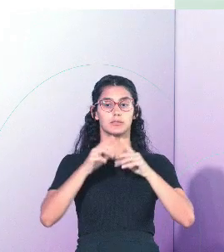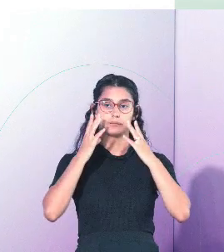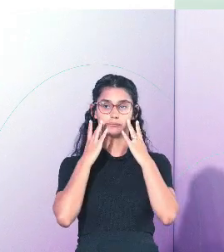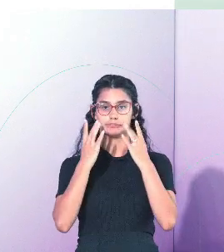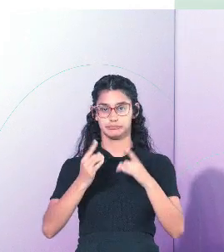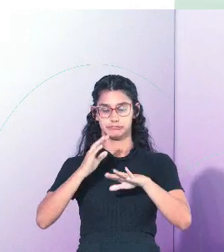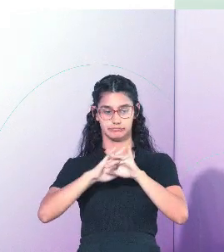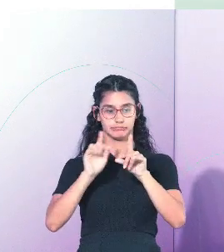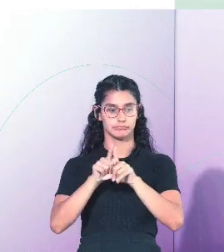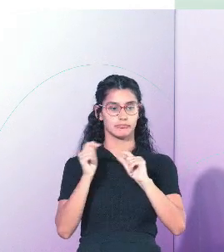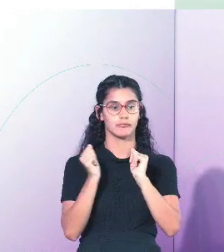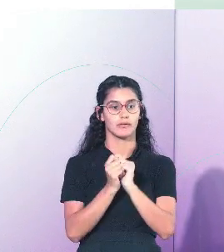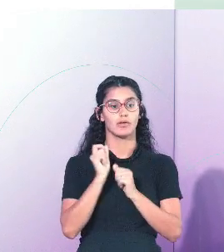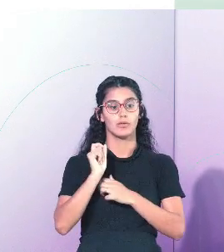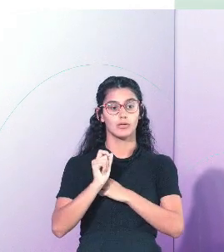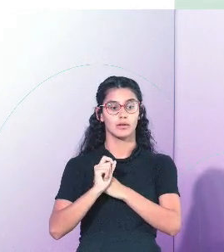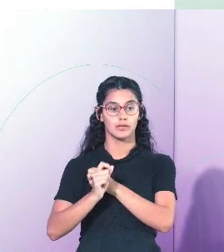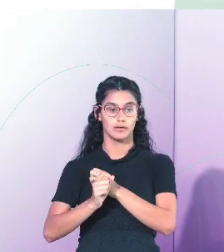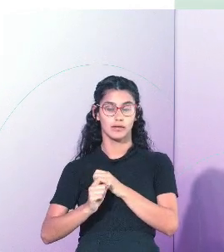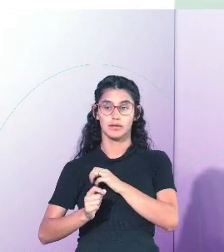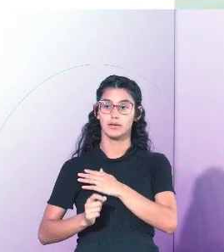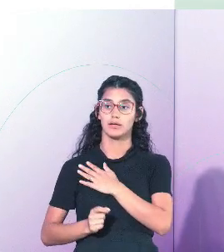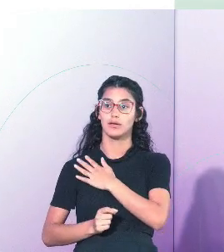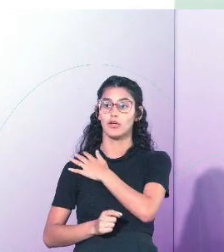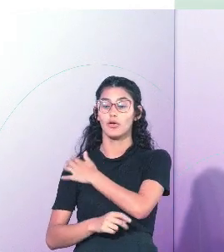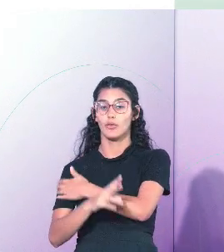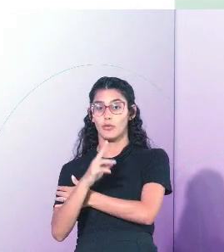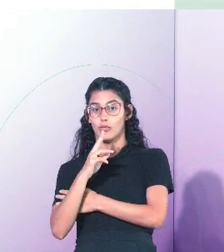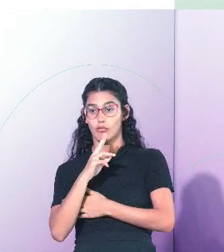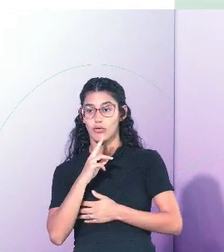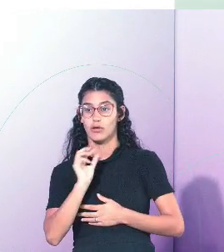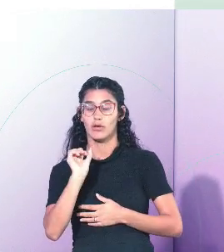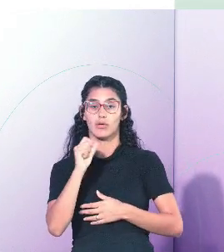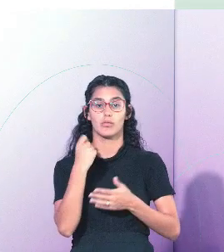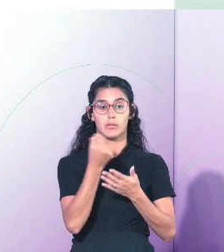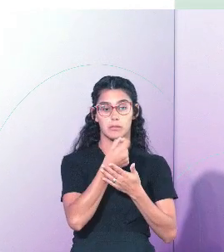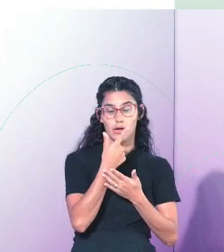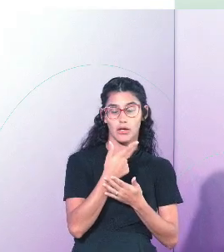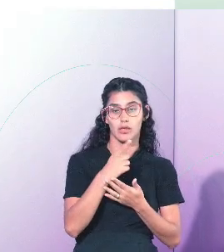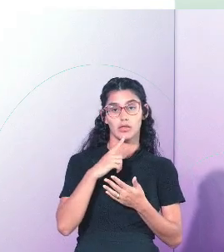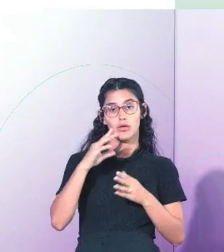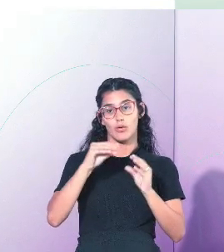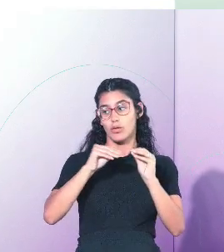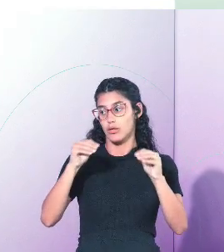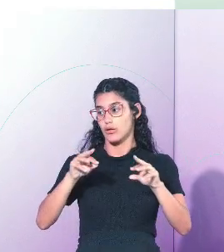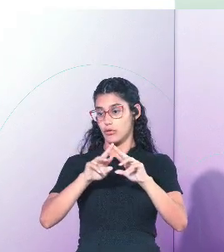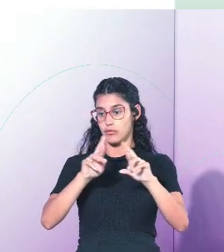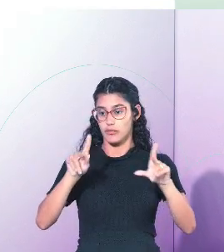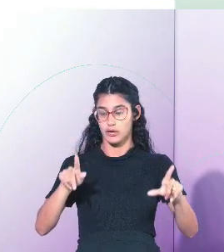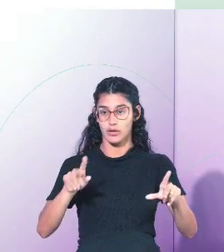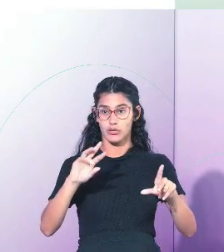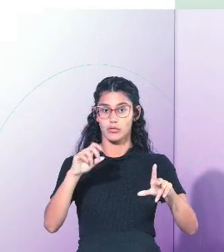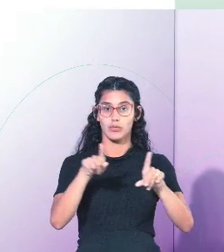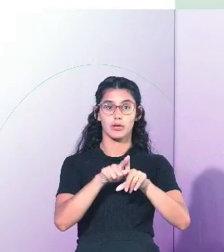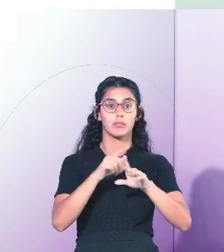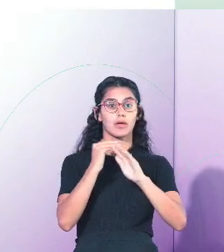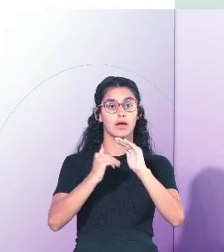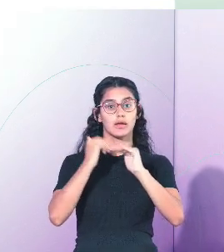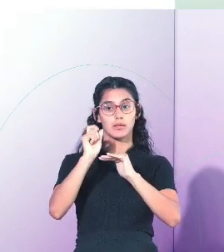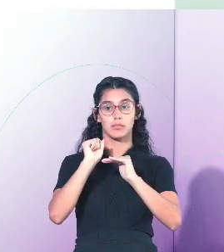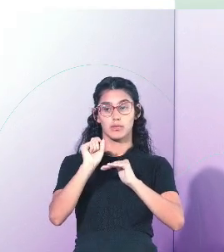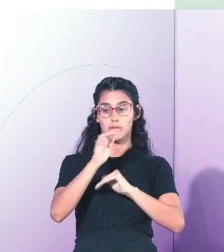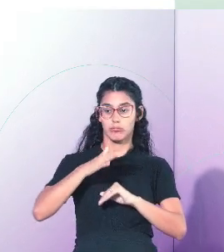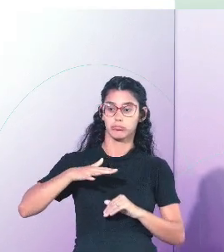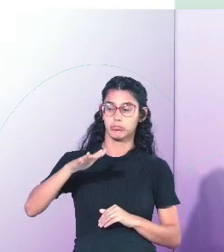e façam com que, mesmo os verdinhos ou os medicamentos que estão fora desse limiar ou acima do que, para